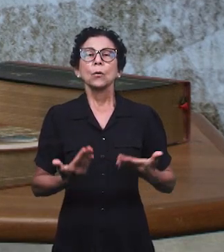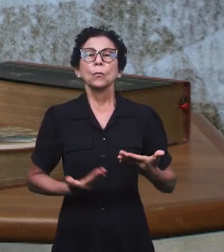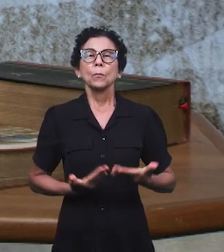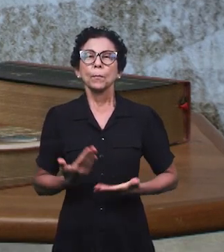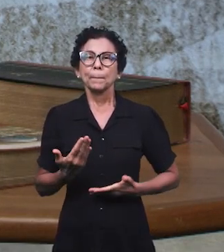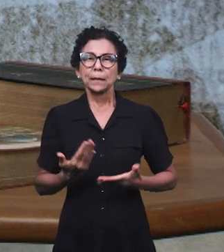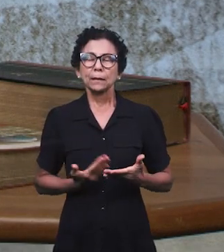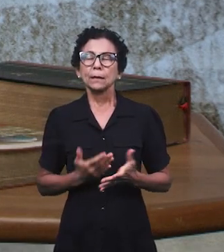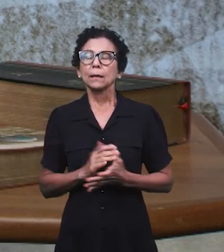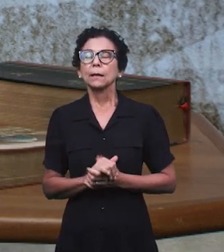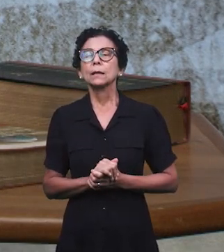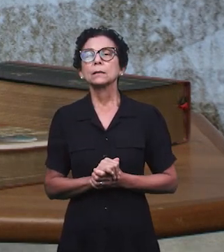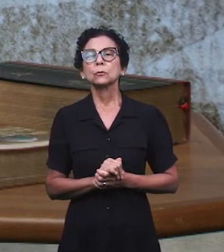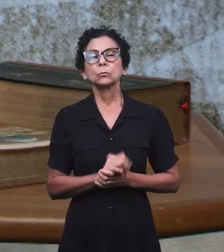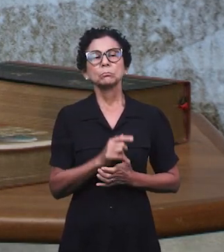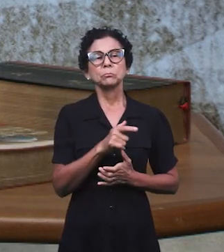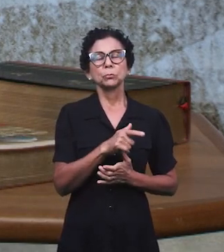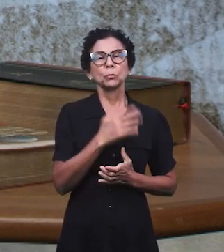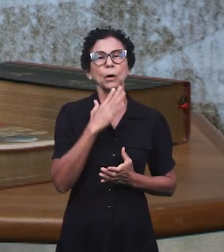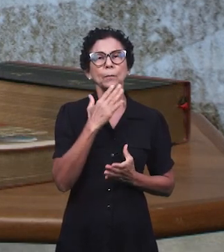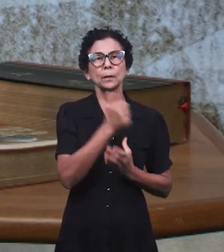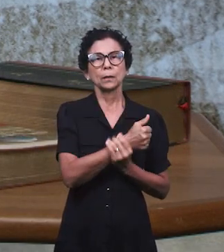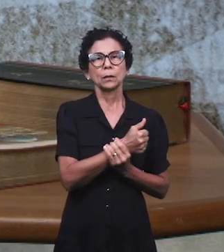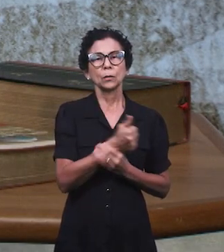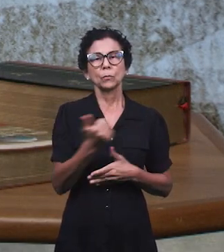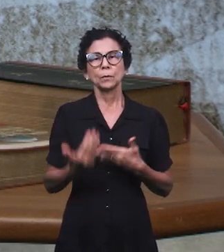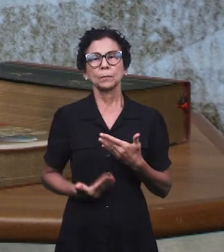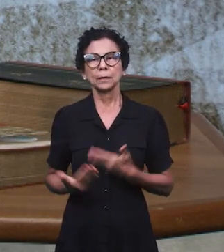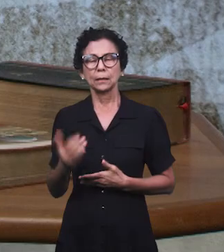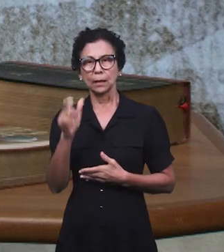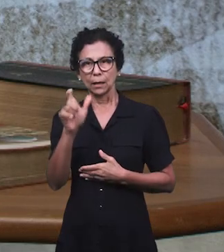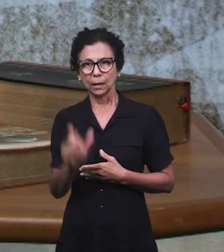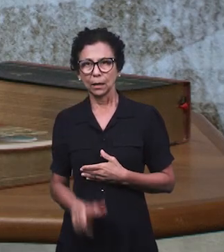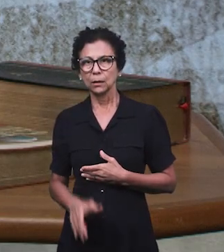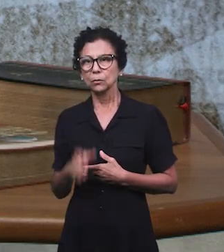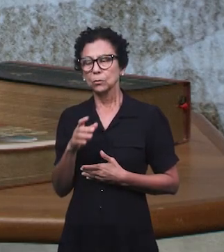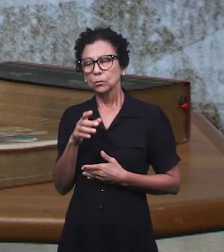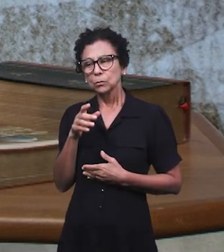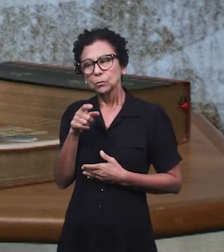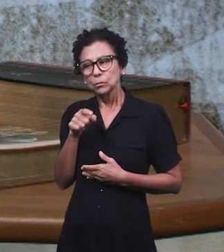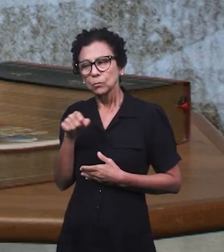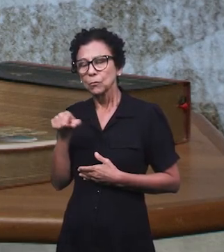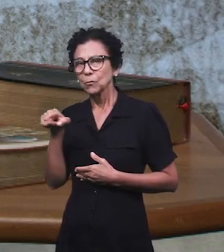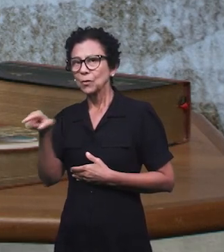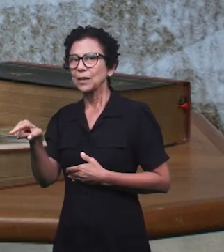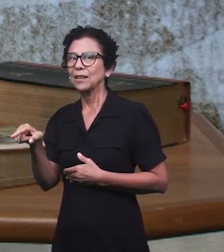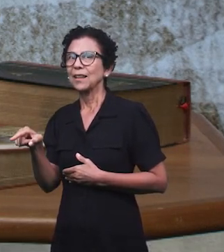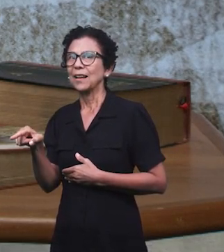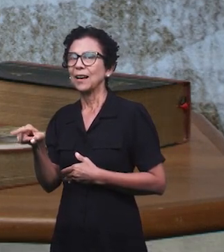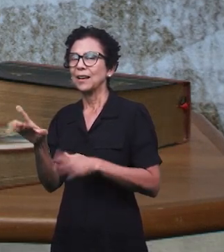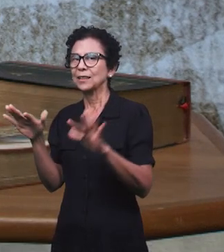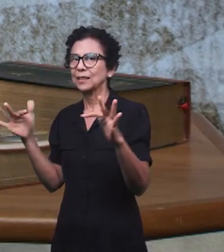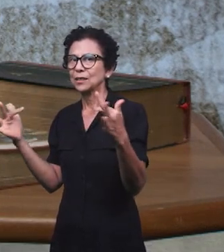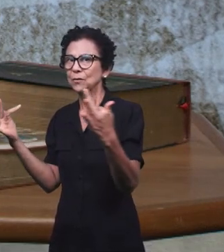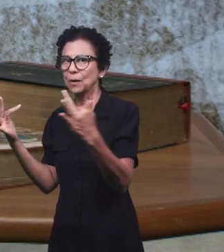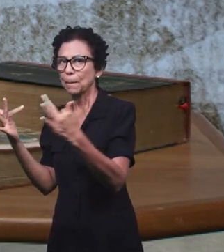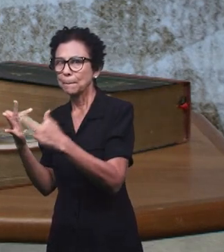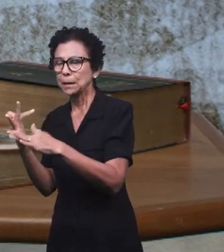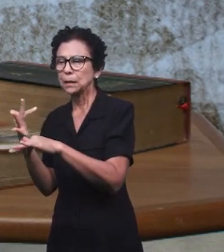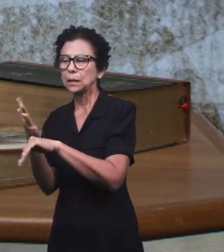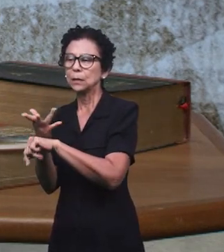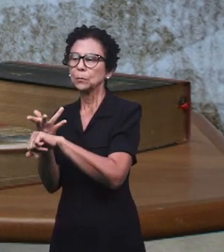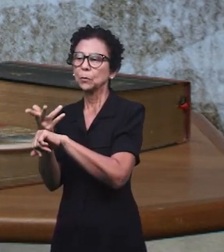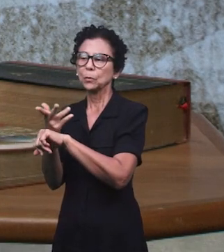de Abraão e ele encontrou Rebeca, o Senhor deu a ele um sinal e ele já estava querendo retornar. E